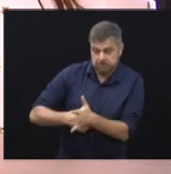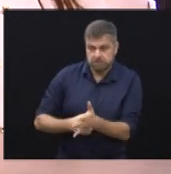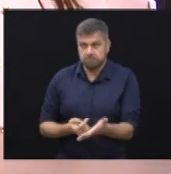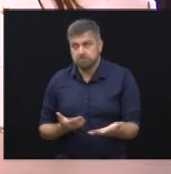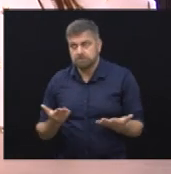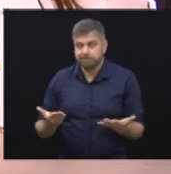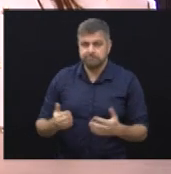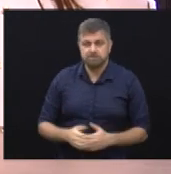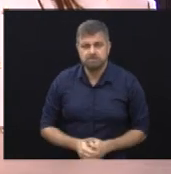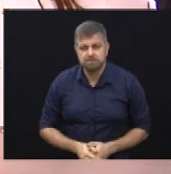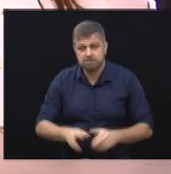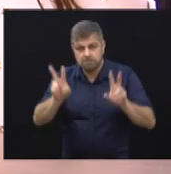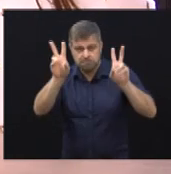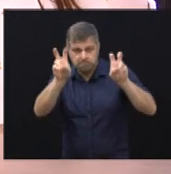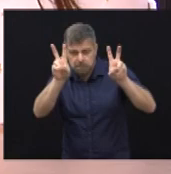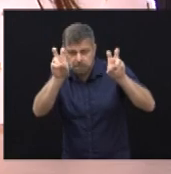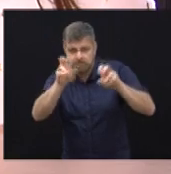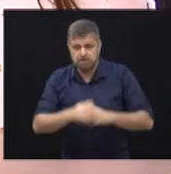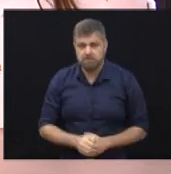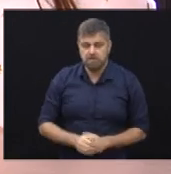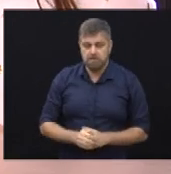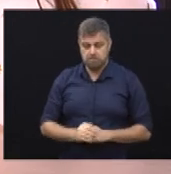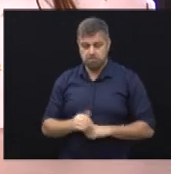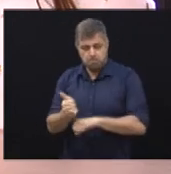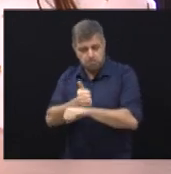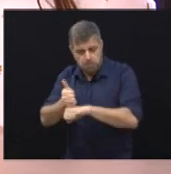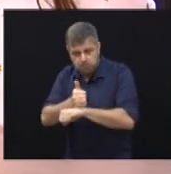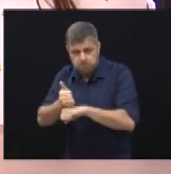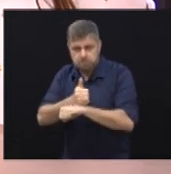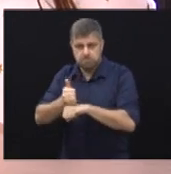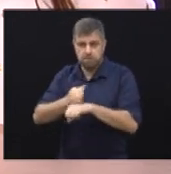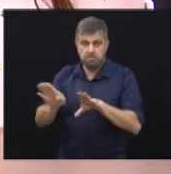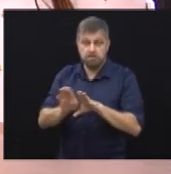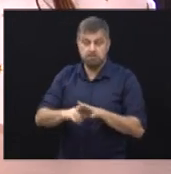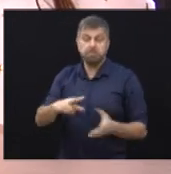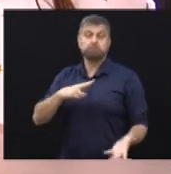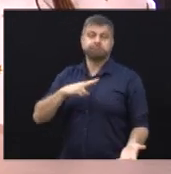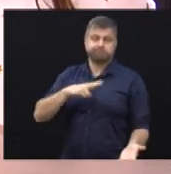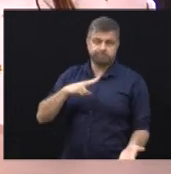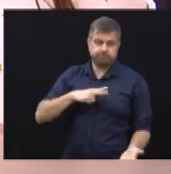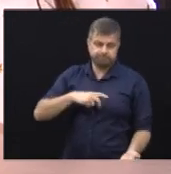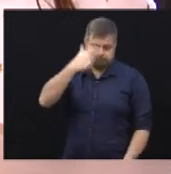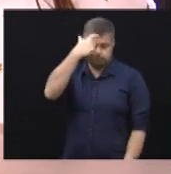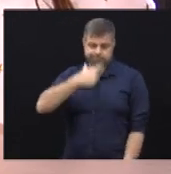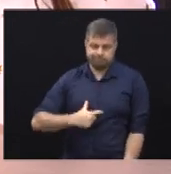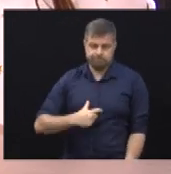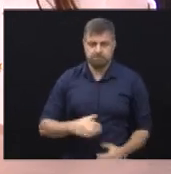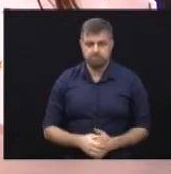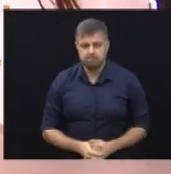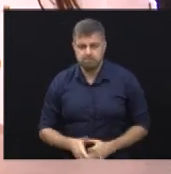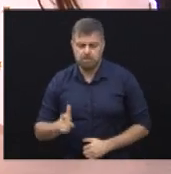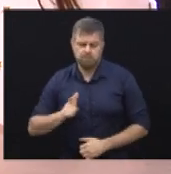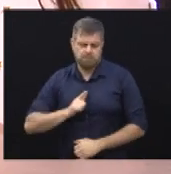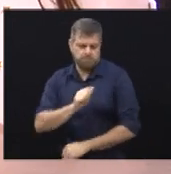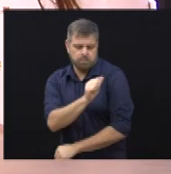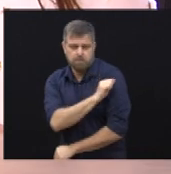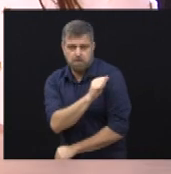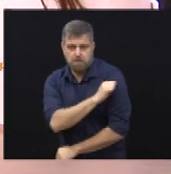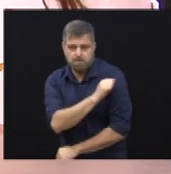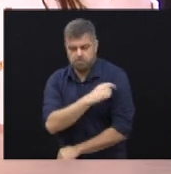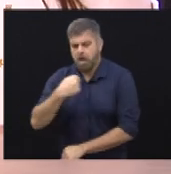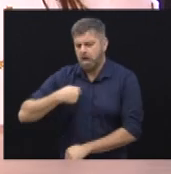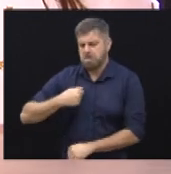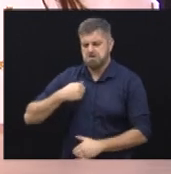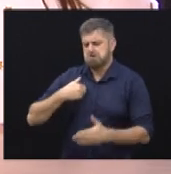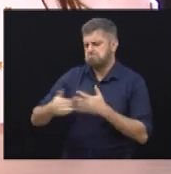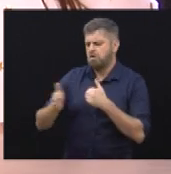Várias perguntas, assim, em relação tanto à questão técnica como à questão pessoal mesmo, né? Alunos que